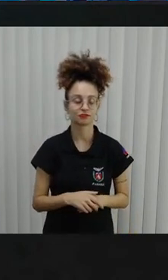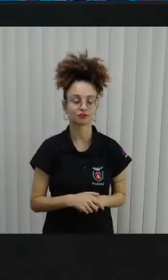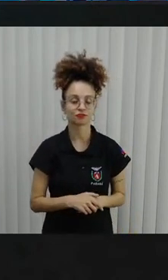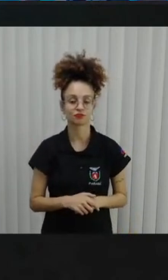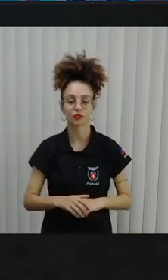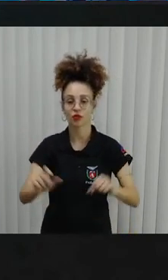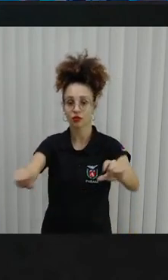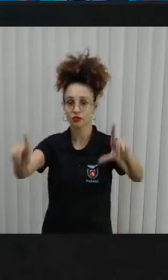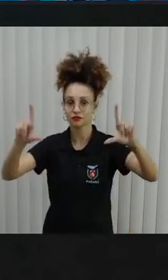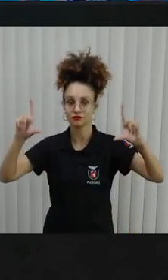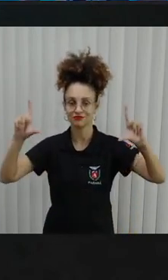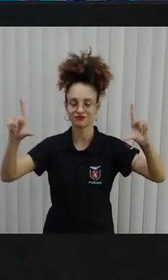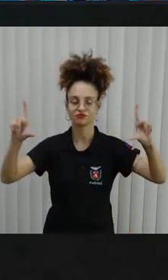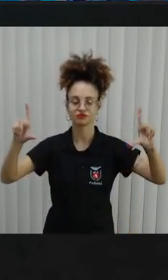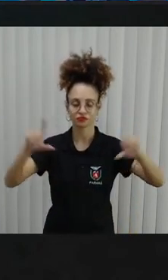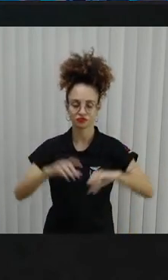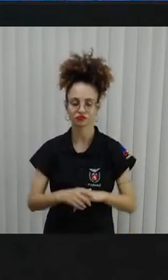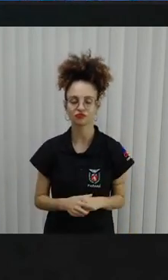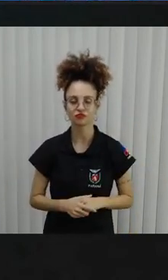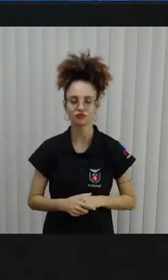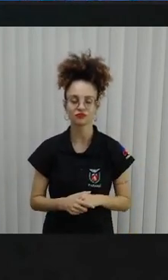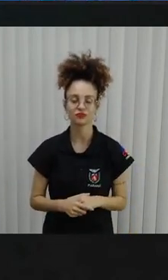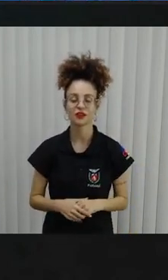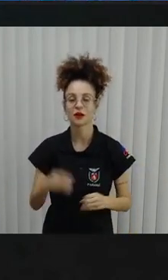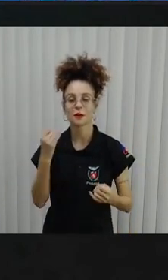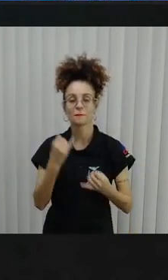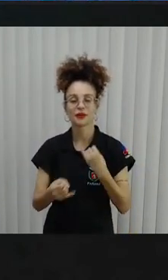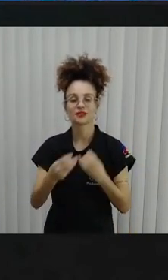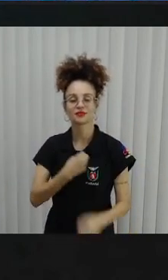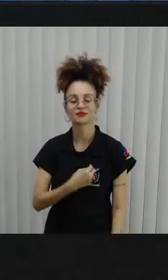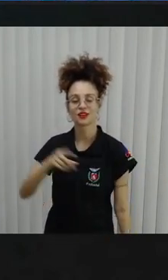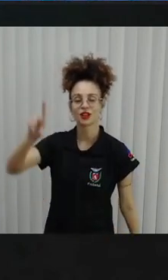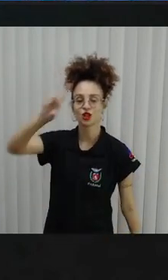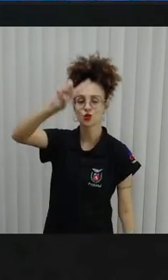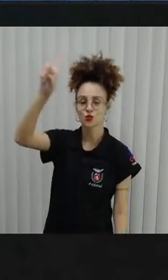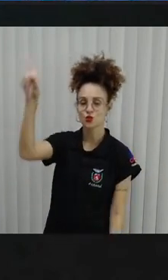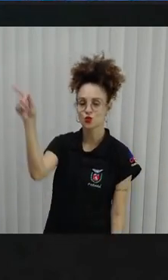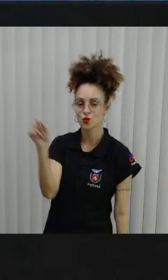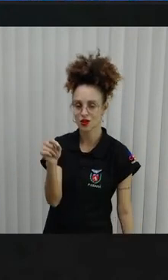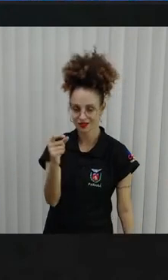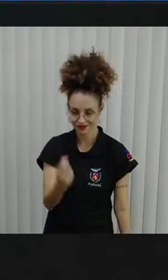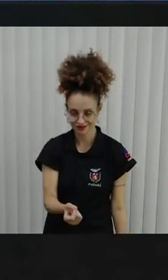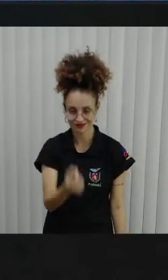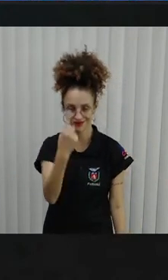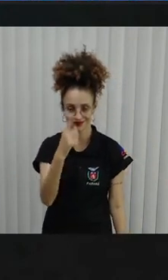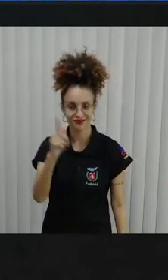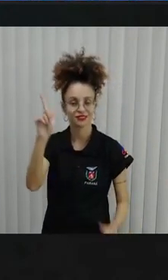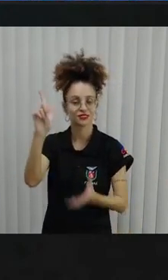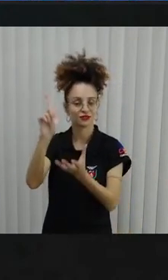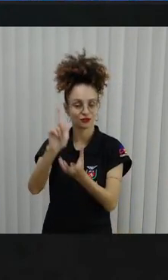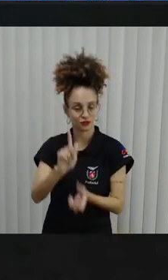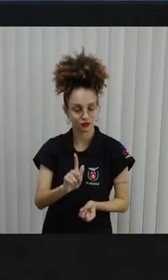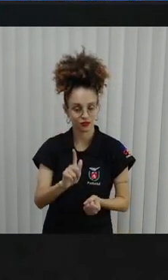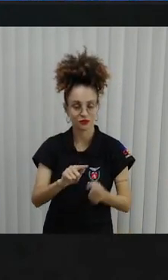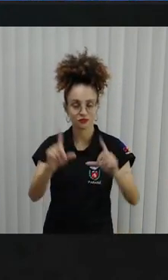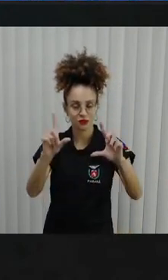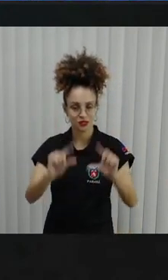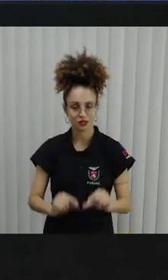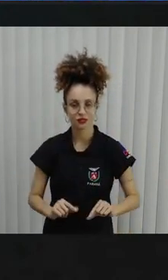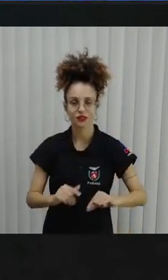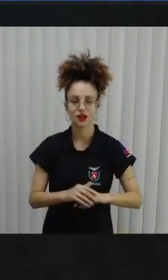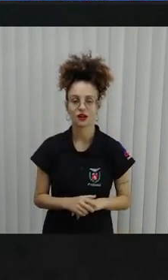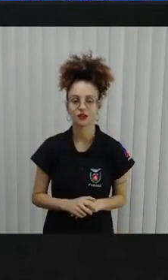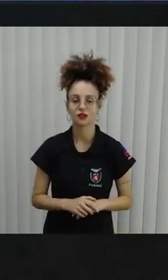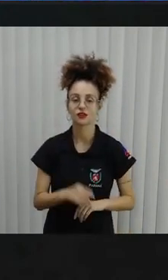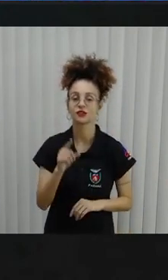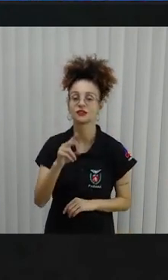cheia ali pra gente ver junto. Parece que o Dino tá na Lua. Tipo, um negócio bizarro. Por isso a gravidade bem menor. Vou deixar ela maior.